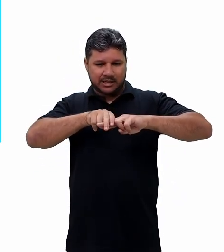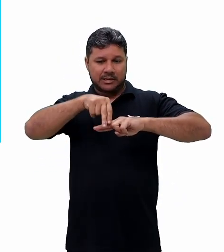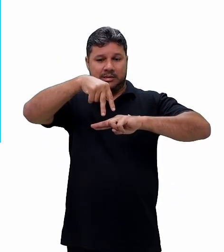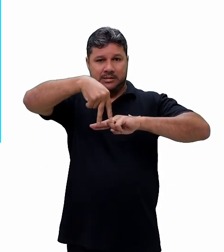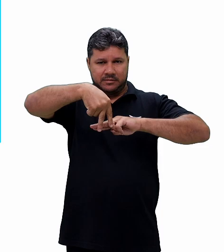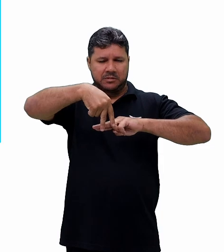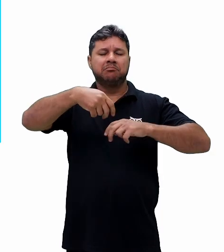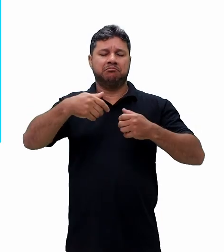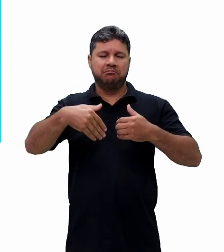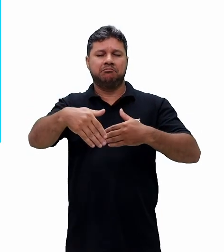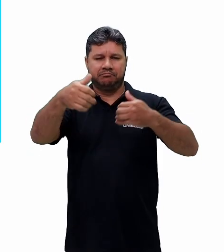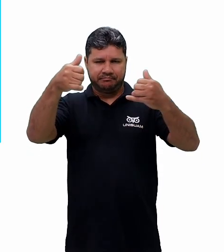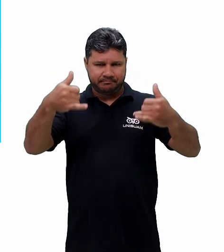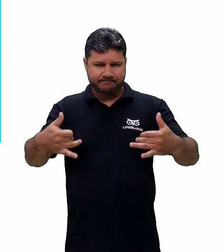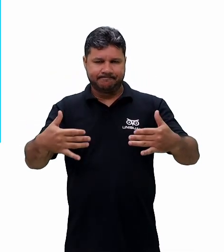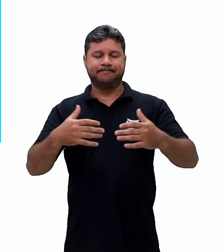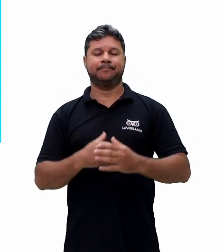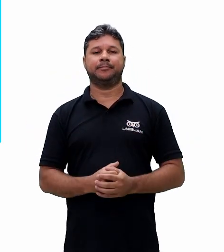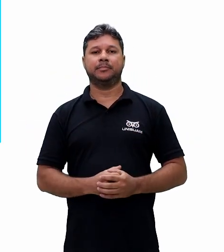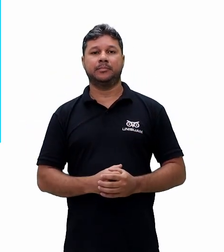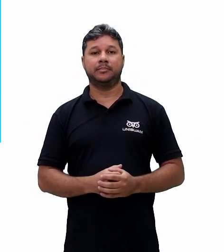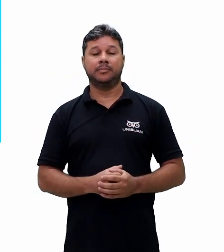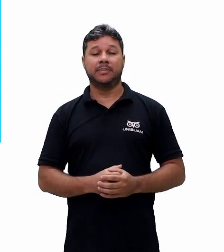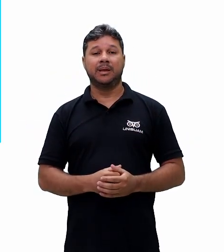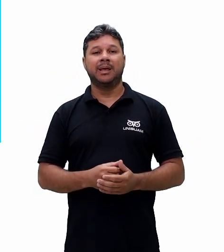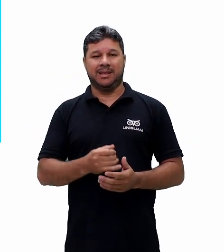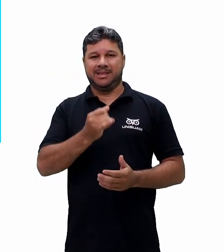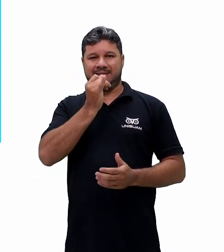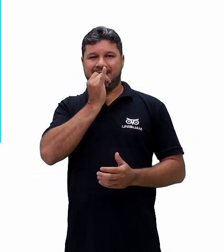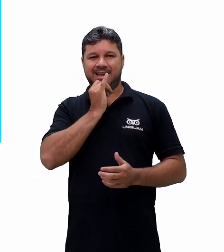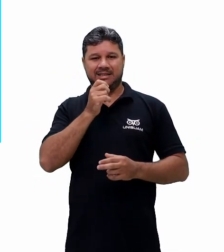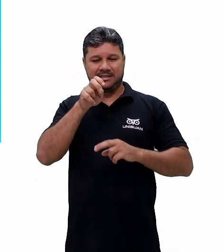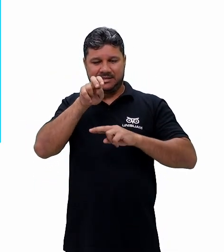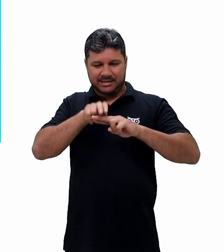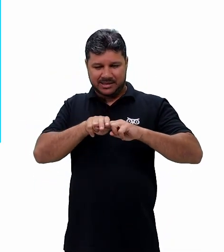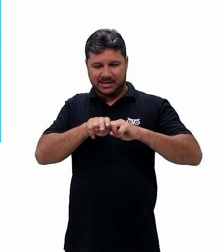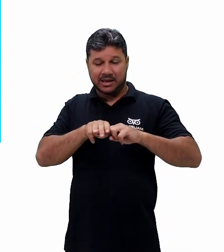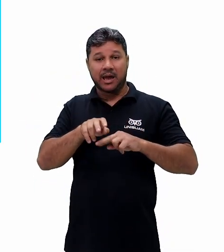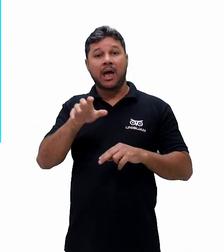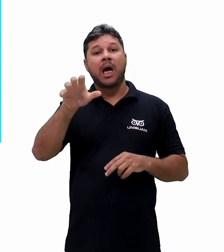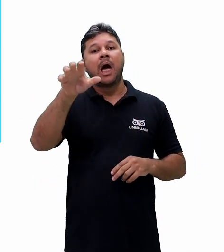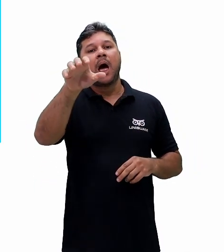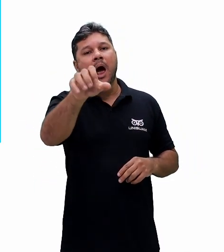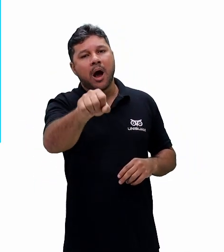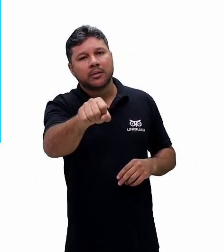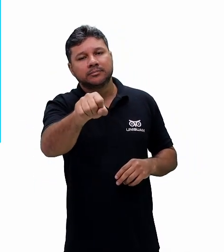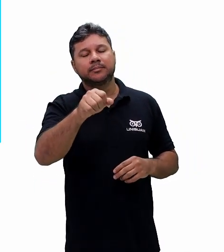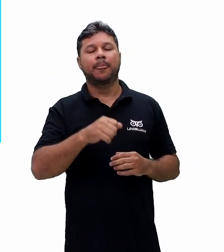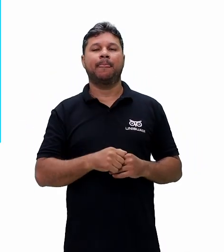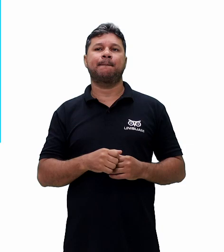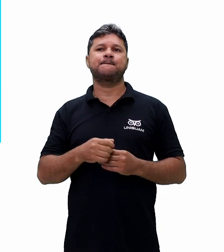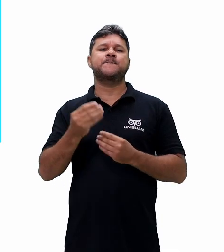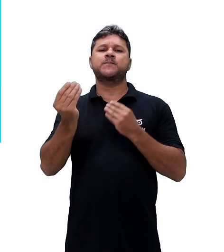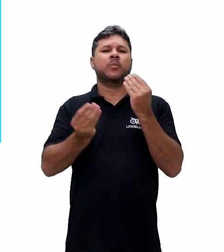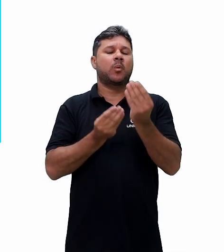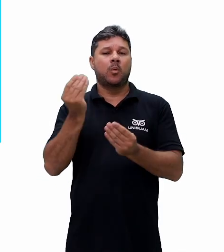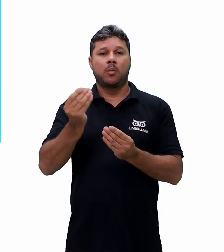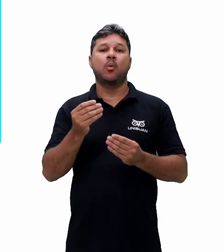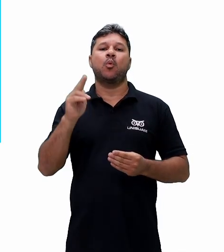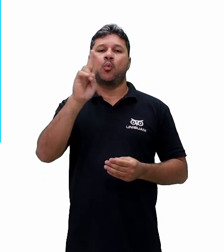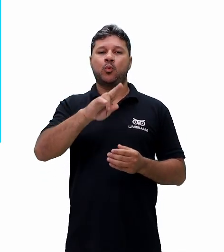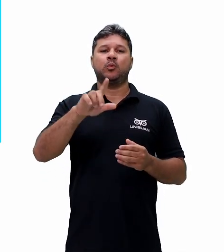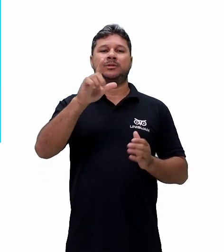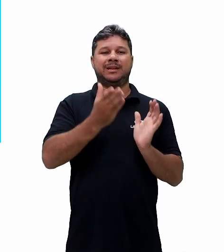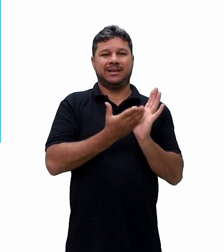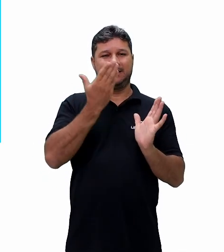prazer. O teste de sentar e alcançar, ele é amplamente utilizado